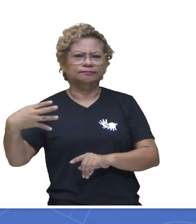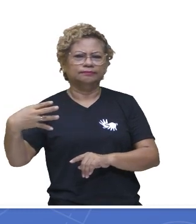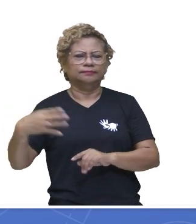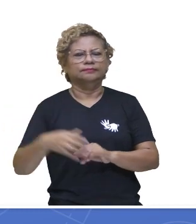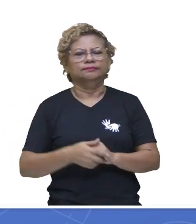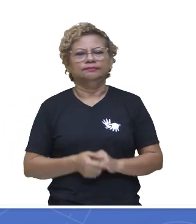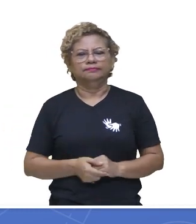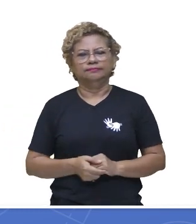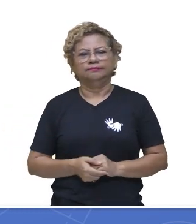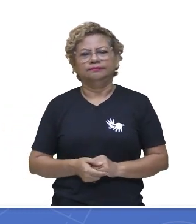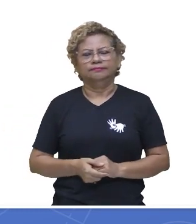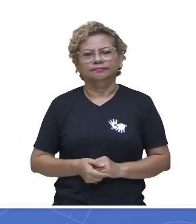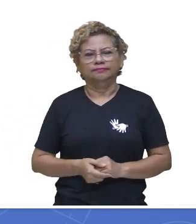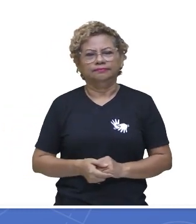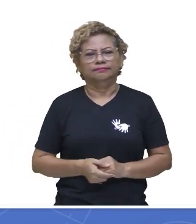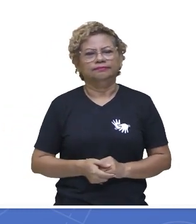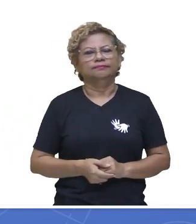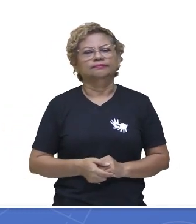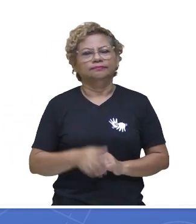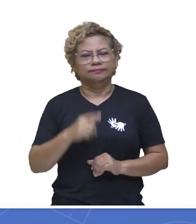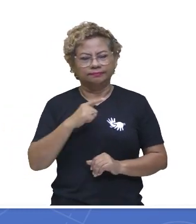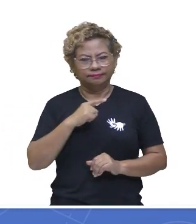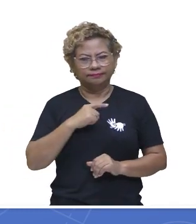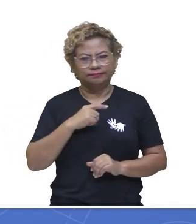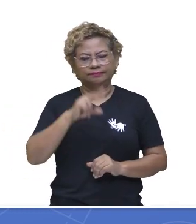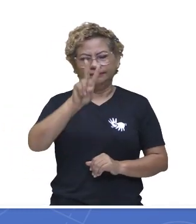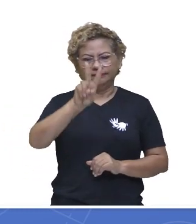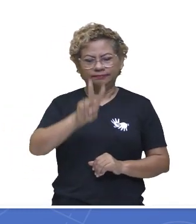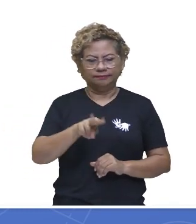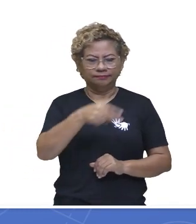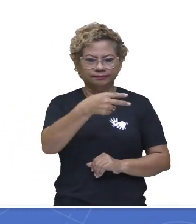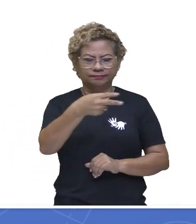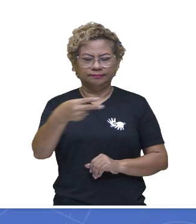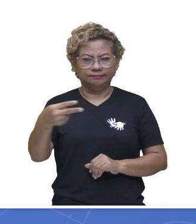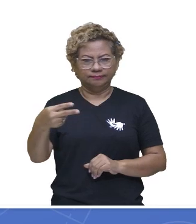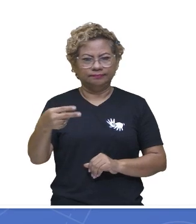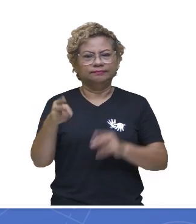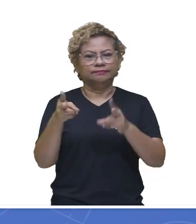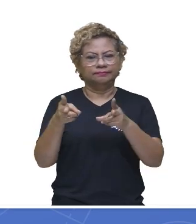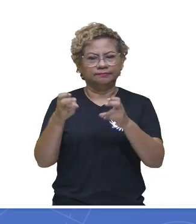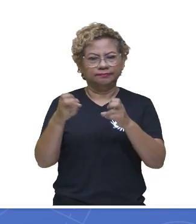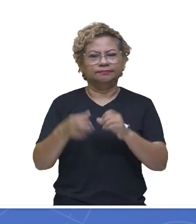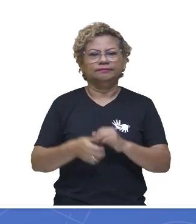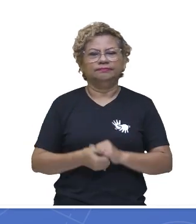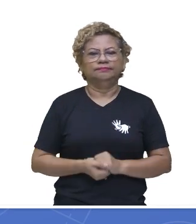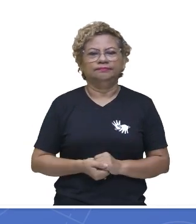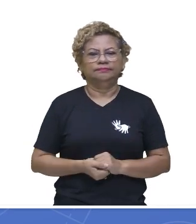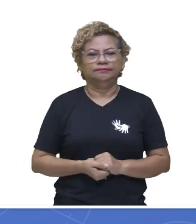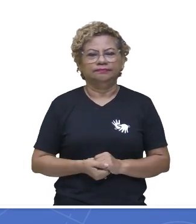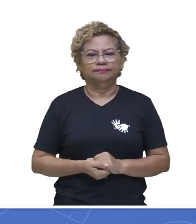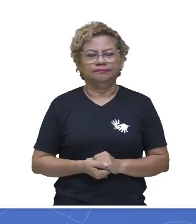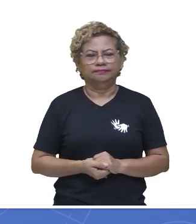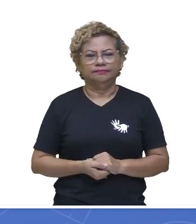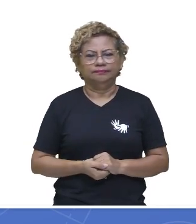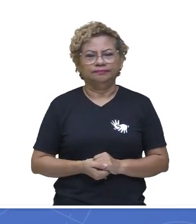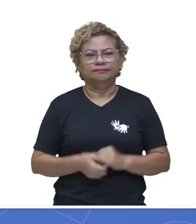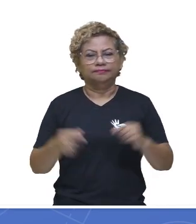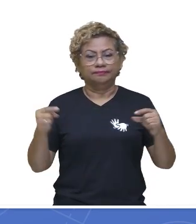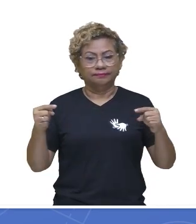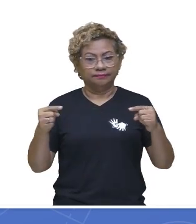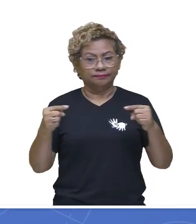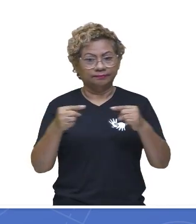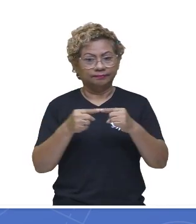ter duas colunas e duas linhas. Observem que as duas matrizes